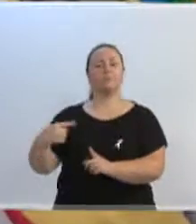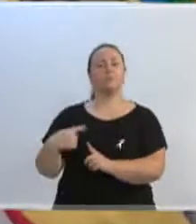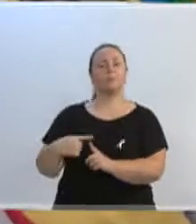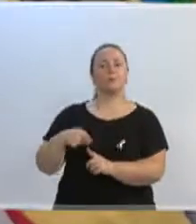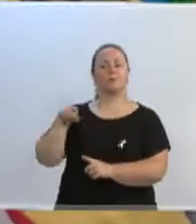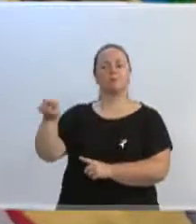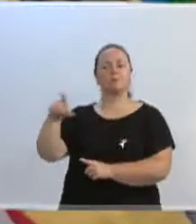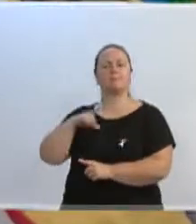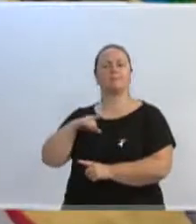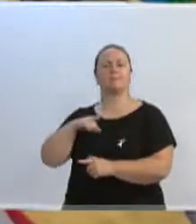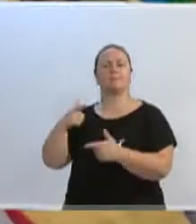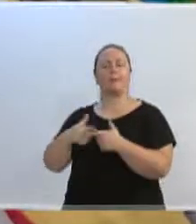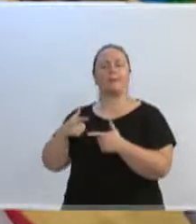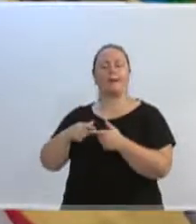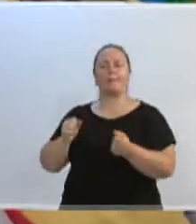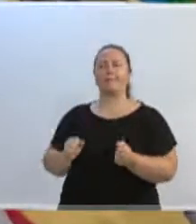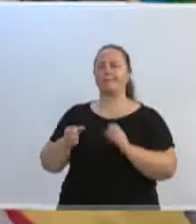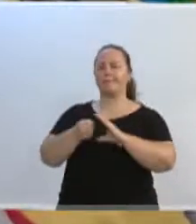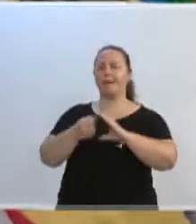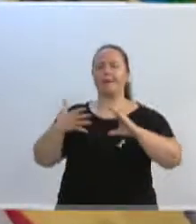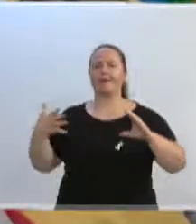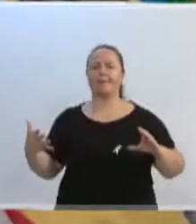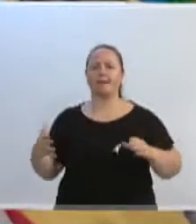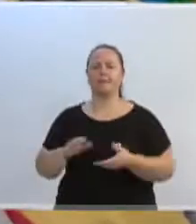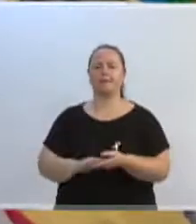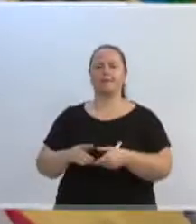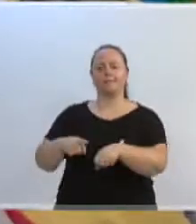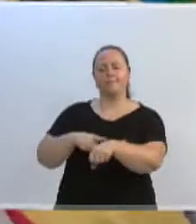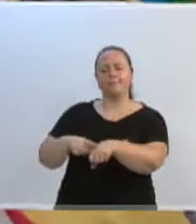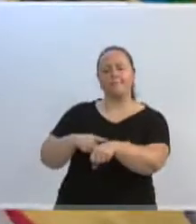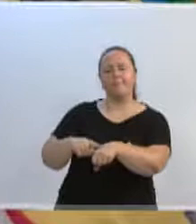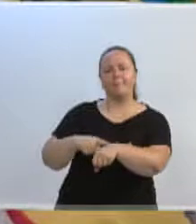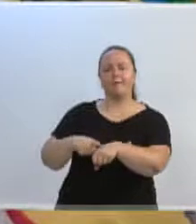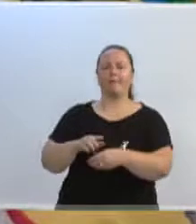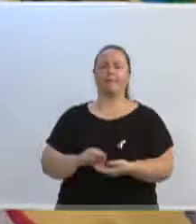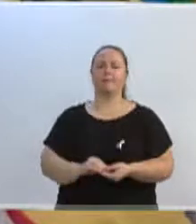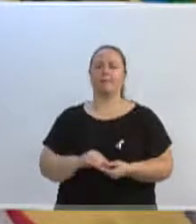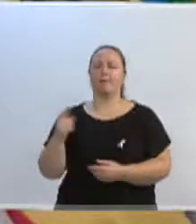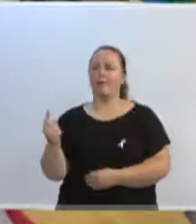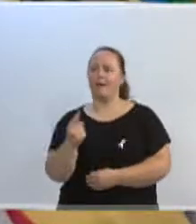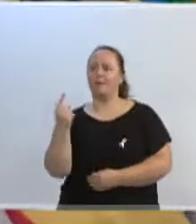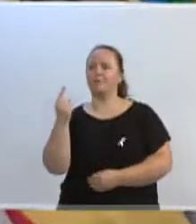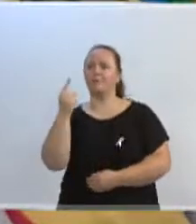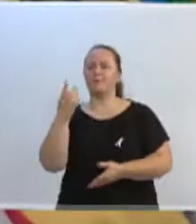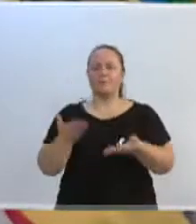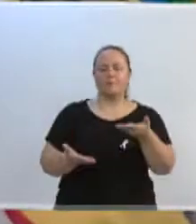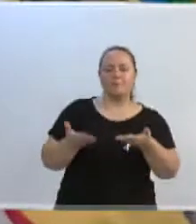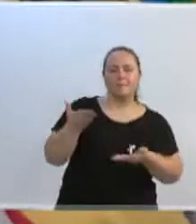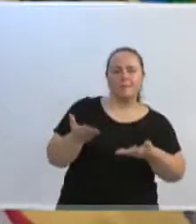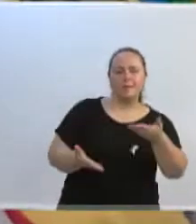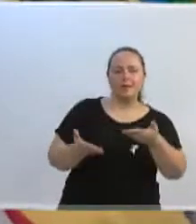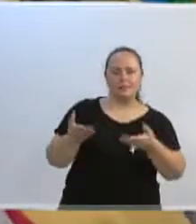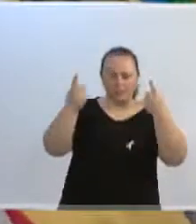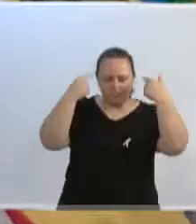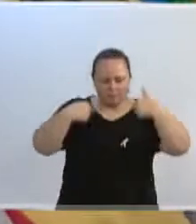possuem, como cor da pele, cor dos olhos, altura, peso e formação física ou neurológica.